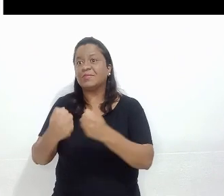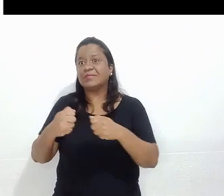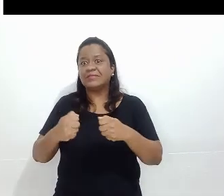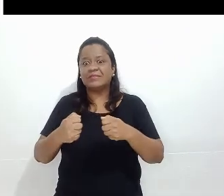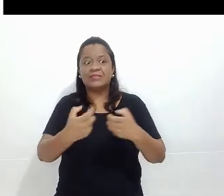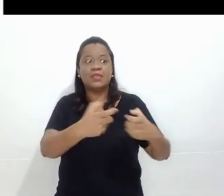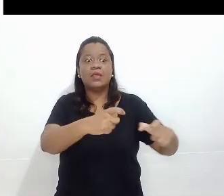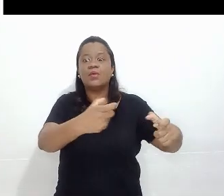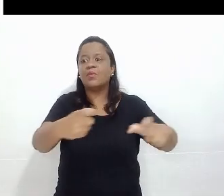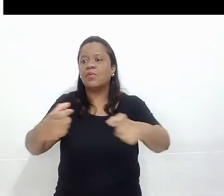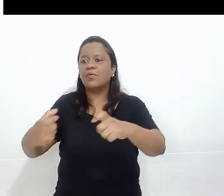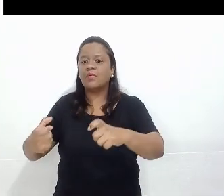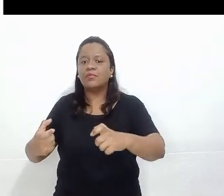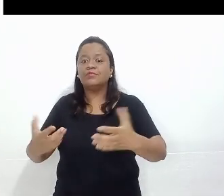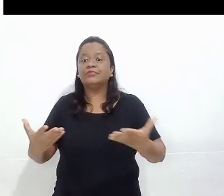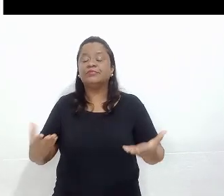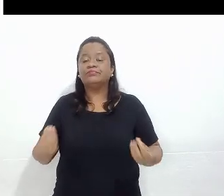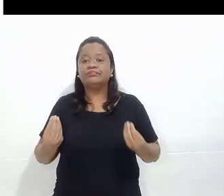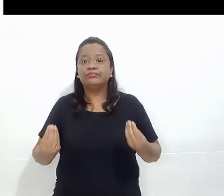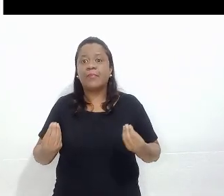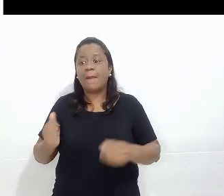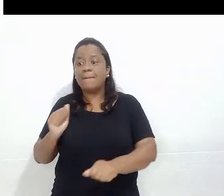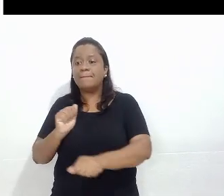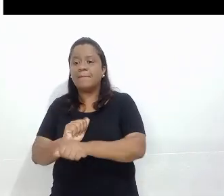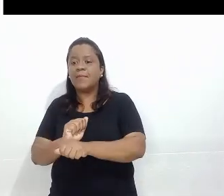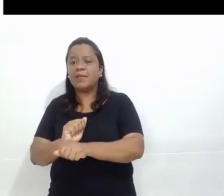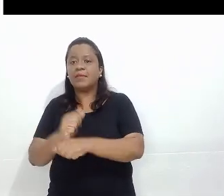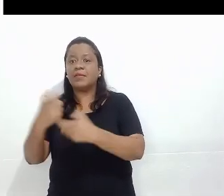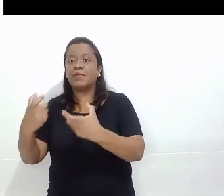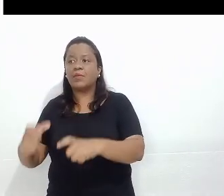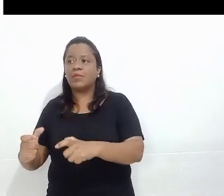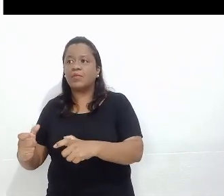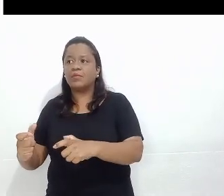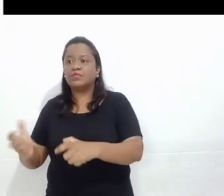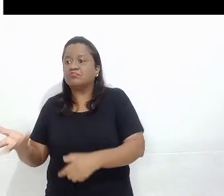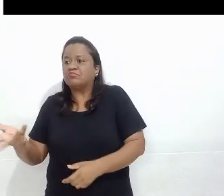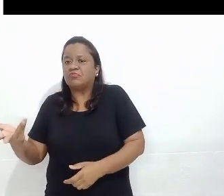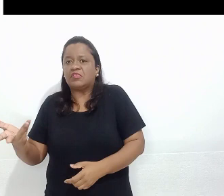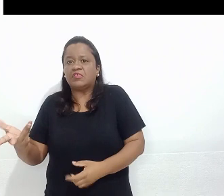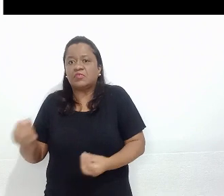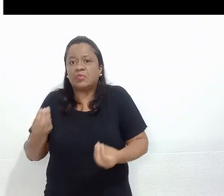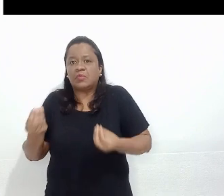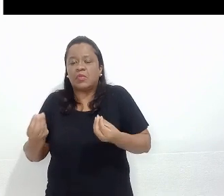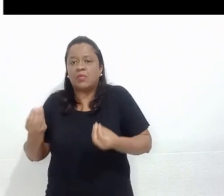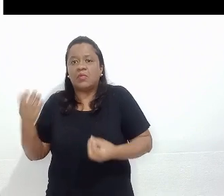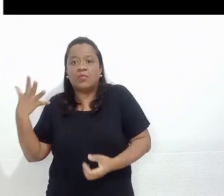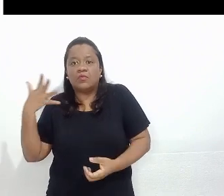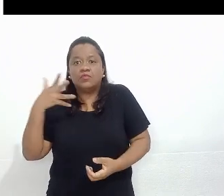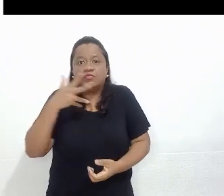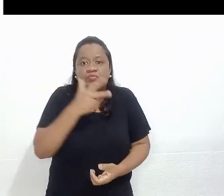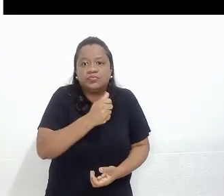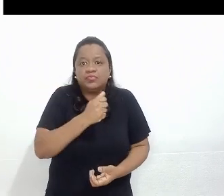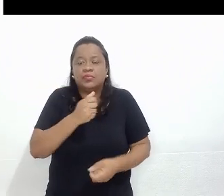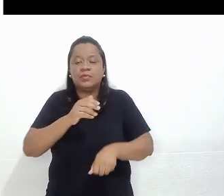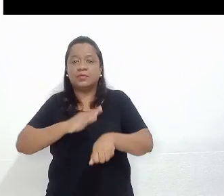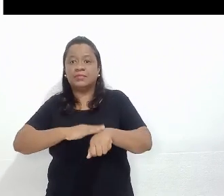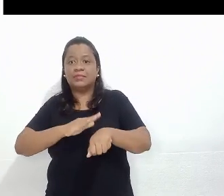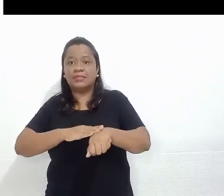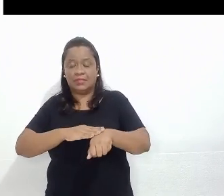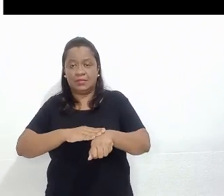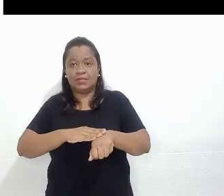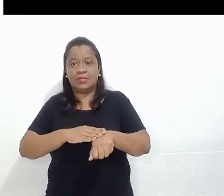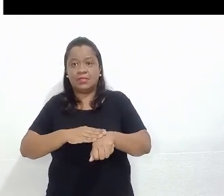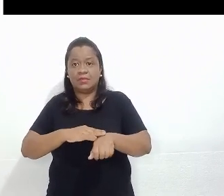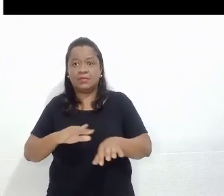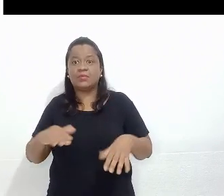onde está indo, aonde parar, né? Com que velocidade vai, né? O tempo que esse take vai